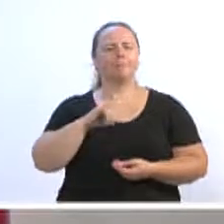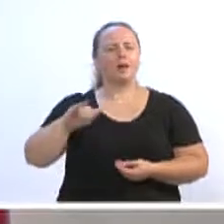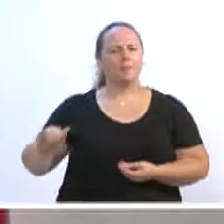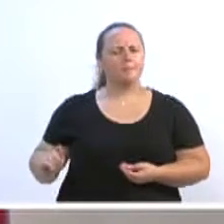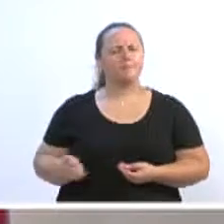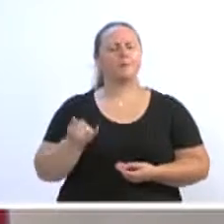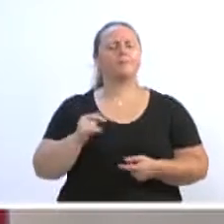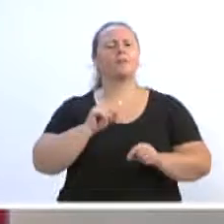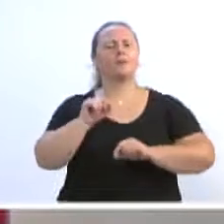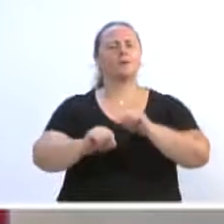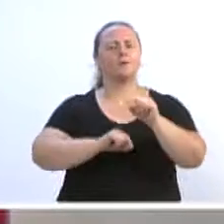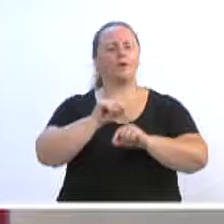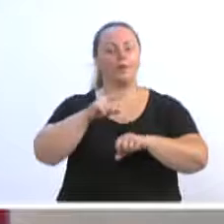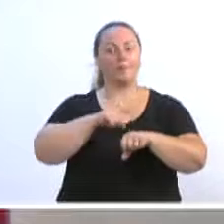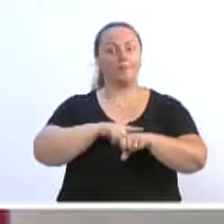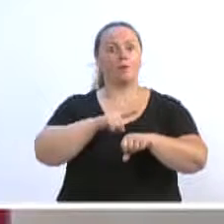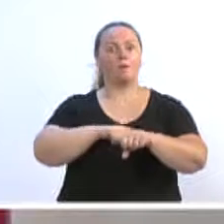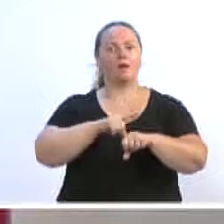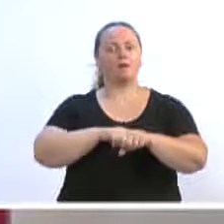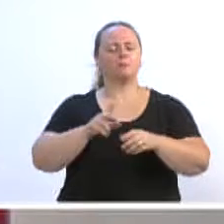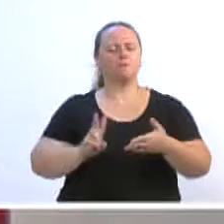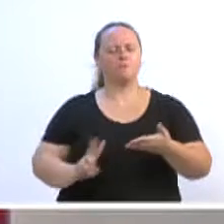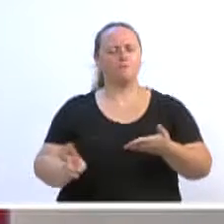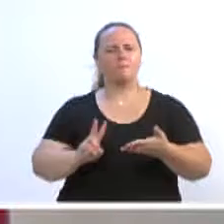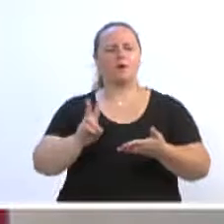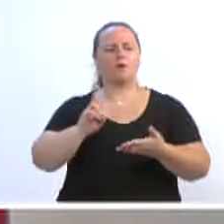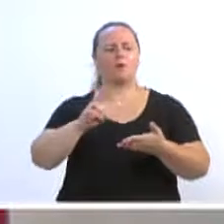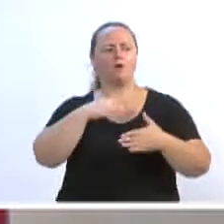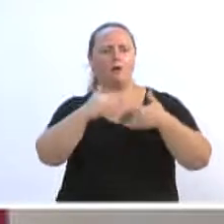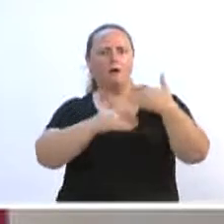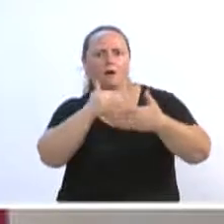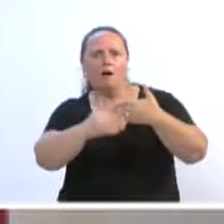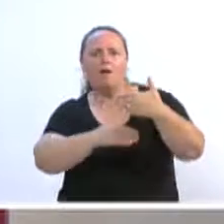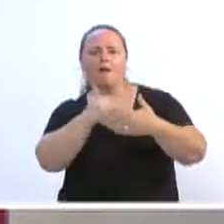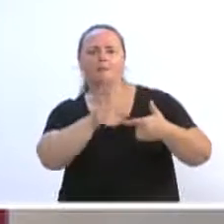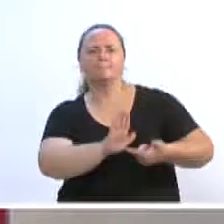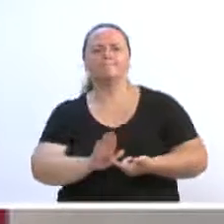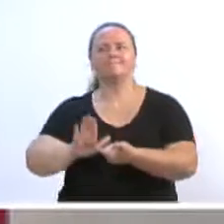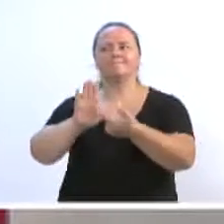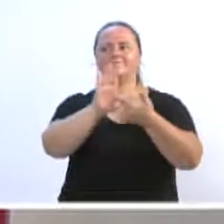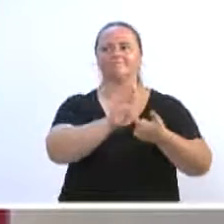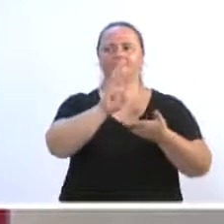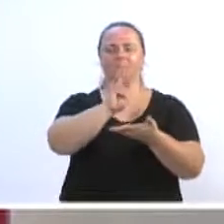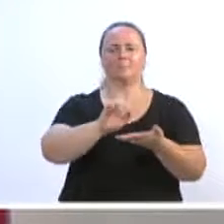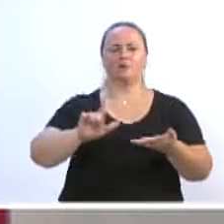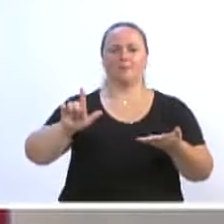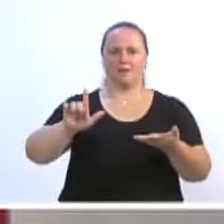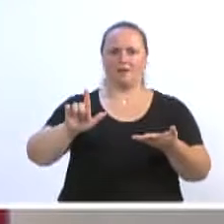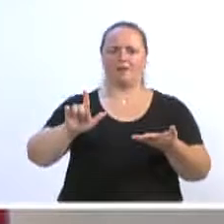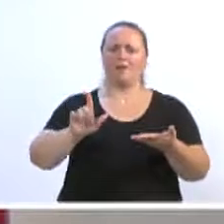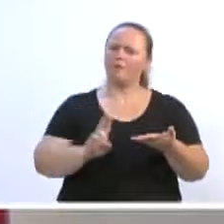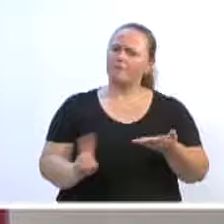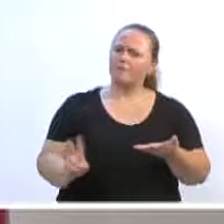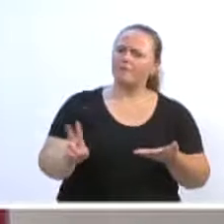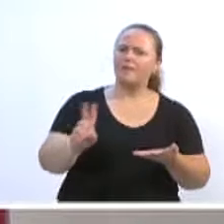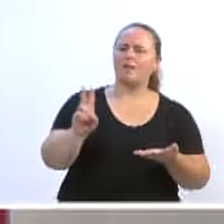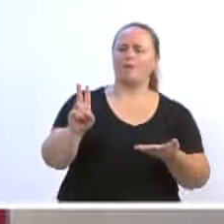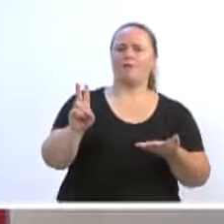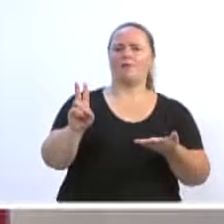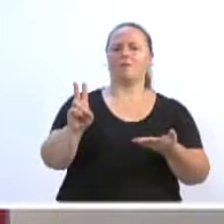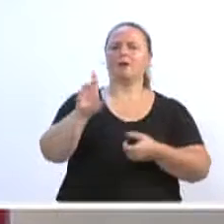de valorização do desenvolvimento econômico da cidade de Blumenau. Valorizo o empregador,